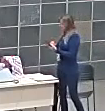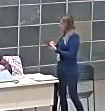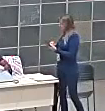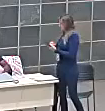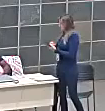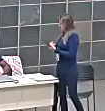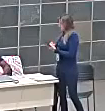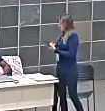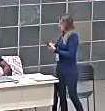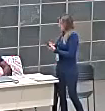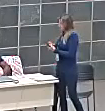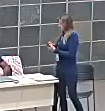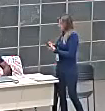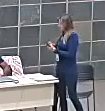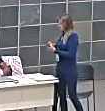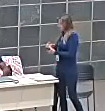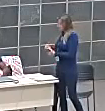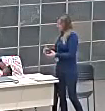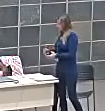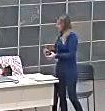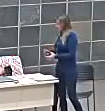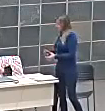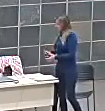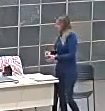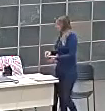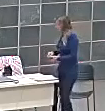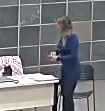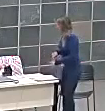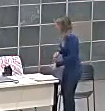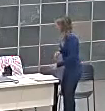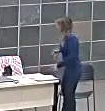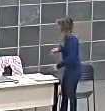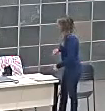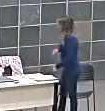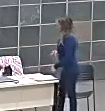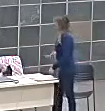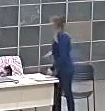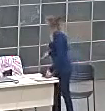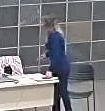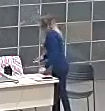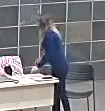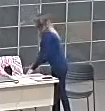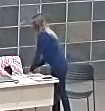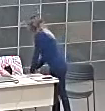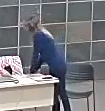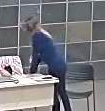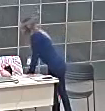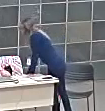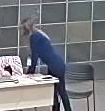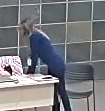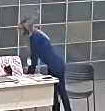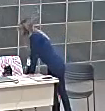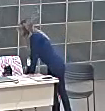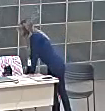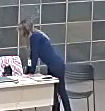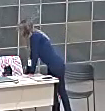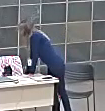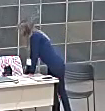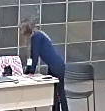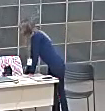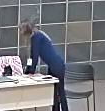público é conivente com isso eu tenho aqui um parecer aqui da AGU